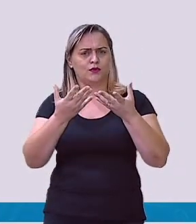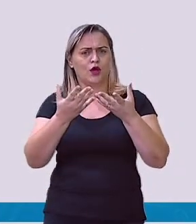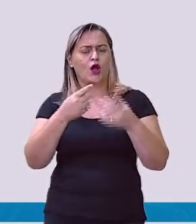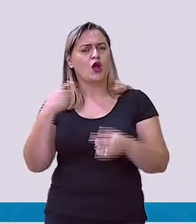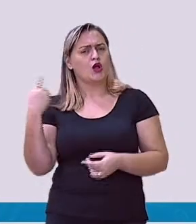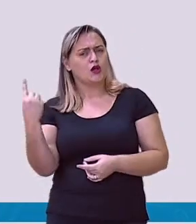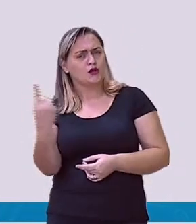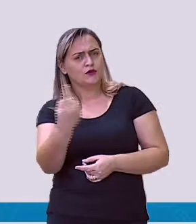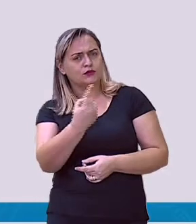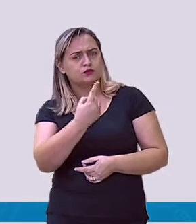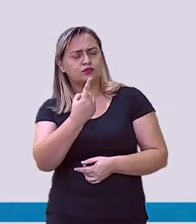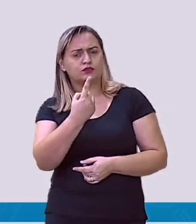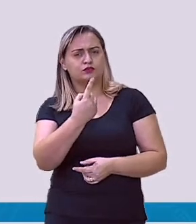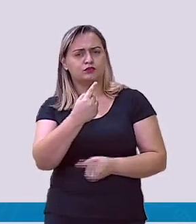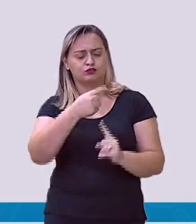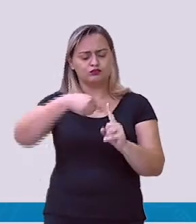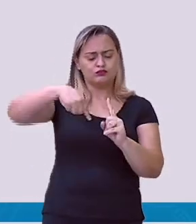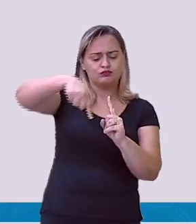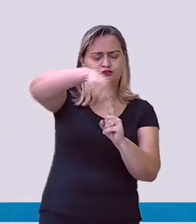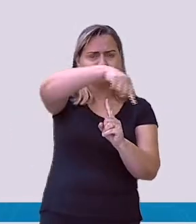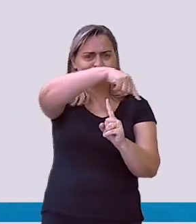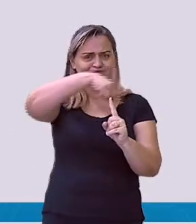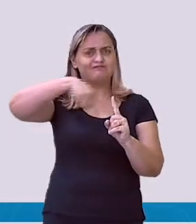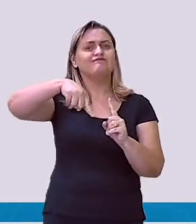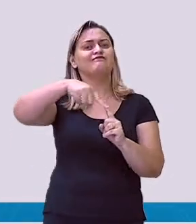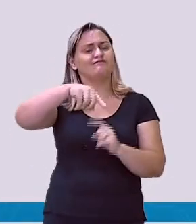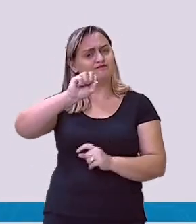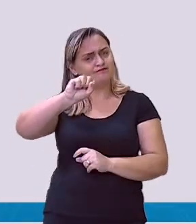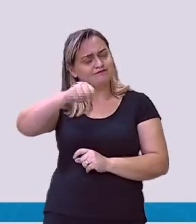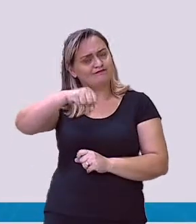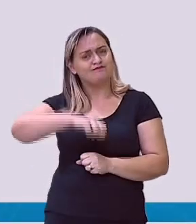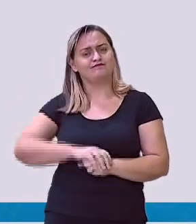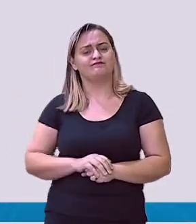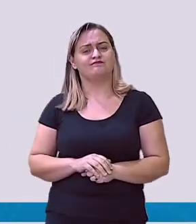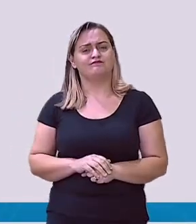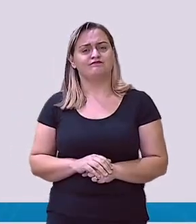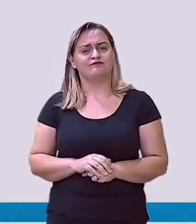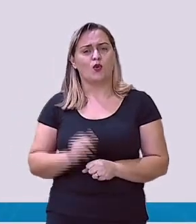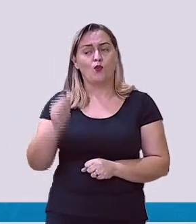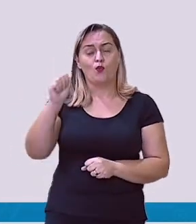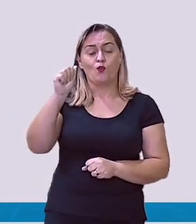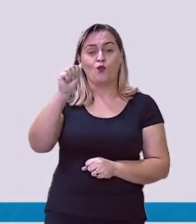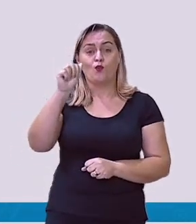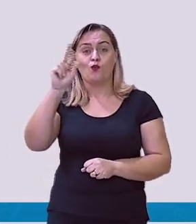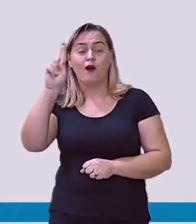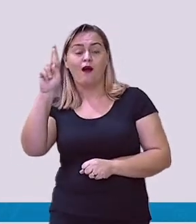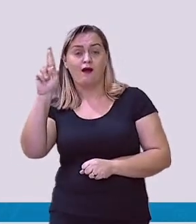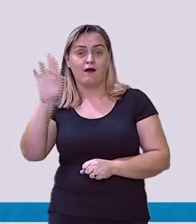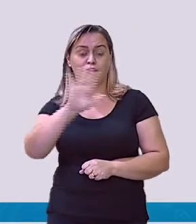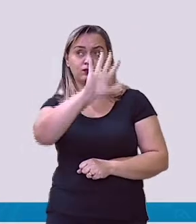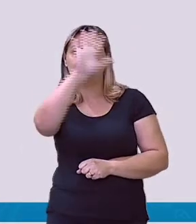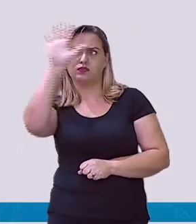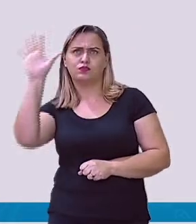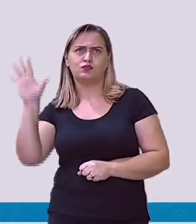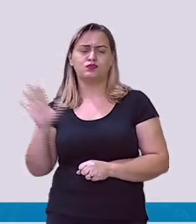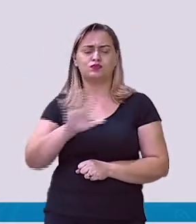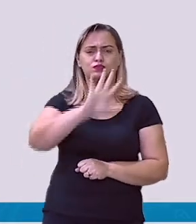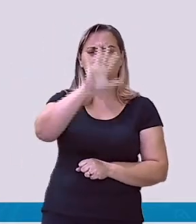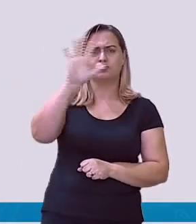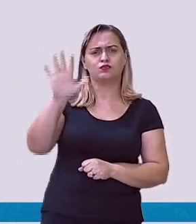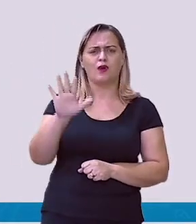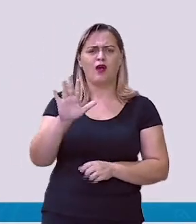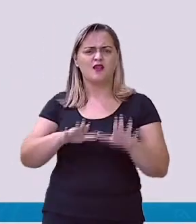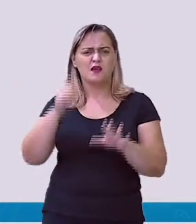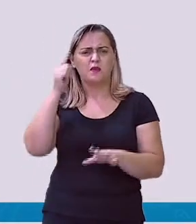volta. Essa camada de ar, a atmosfera, às vezes nós temos a sensação de que ela está lá em